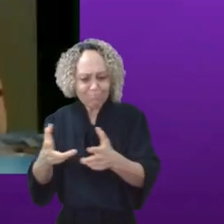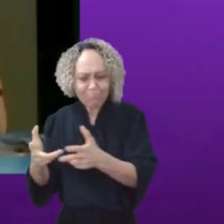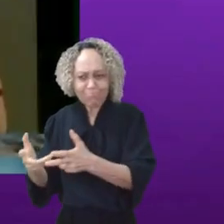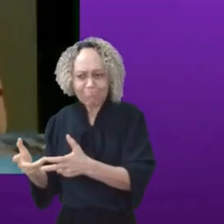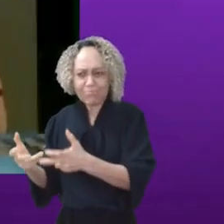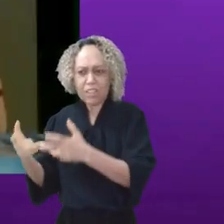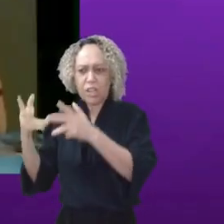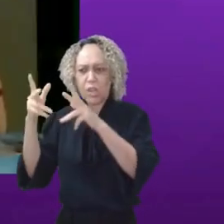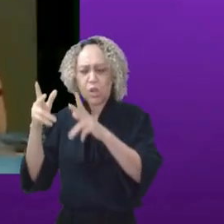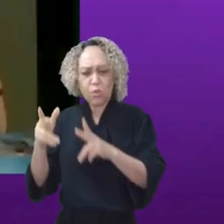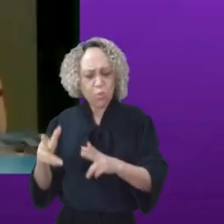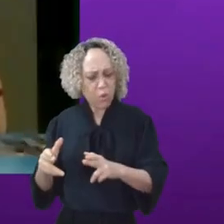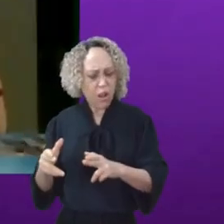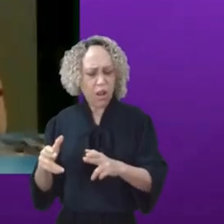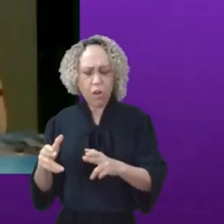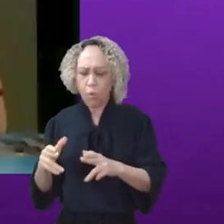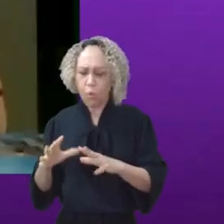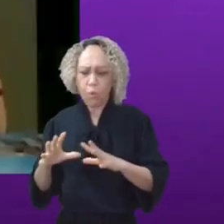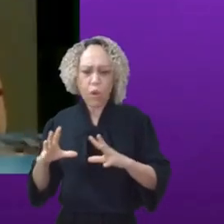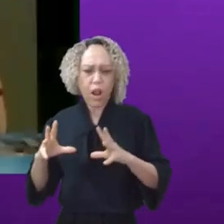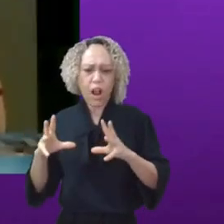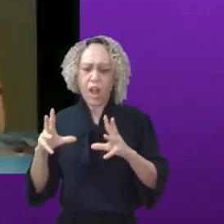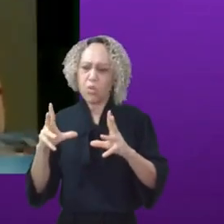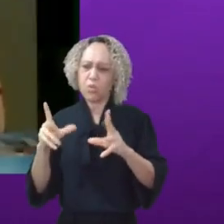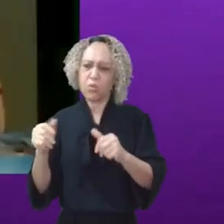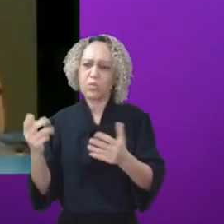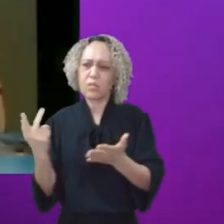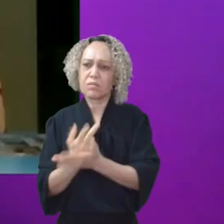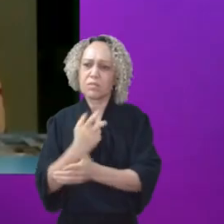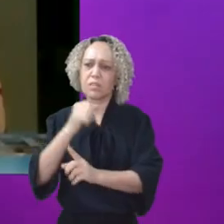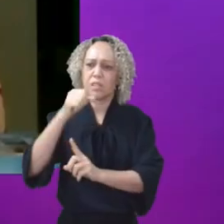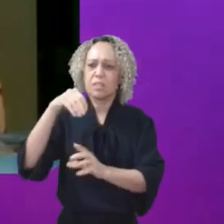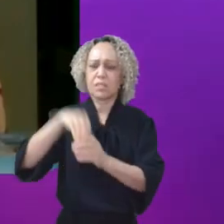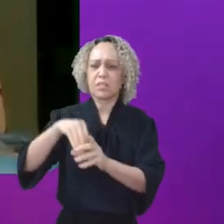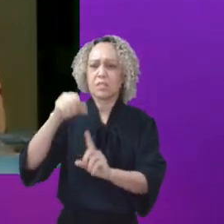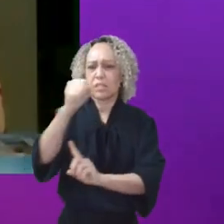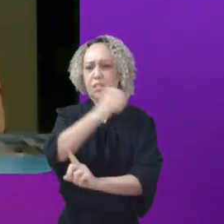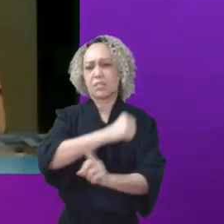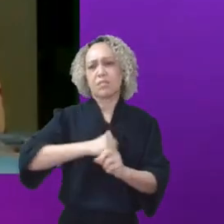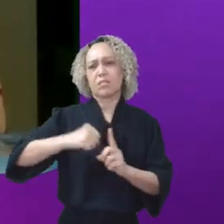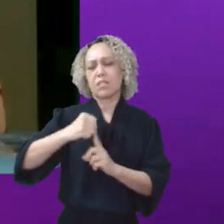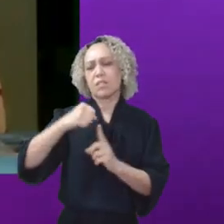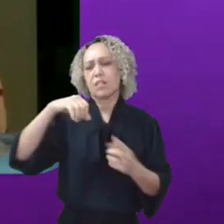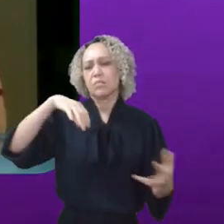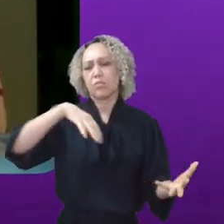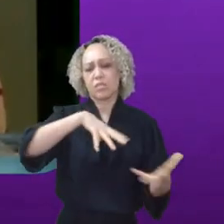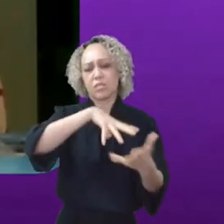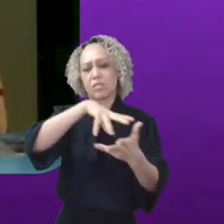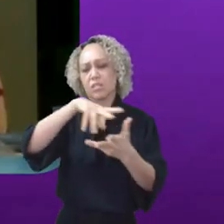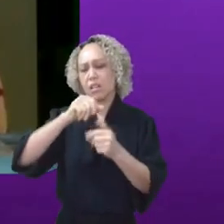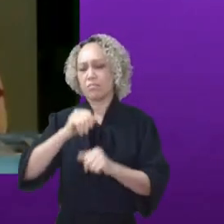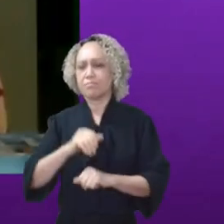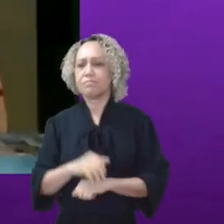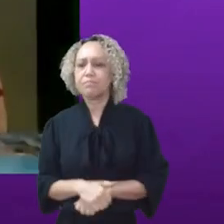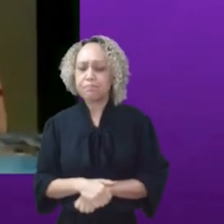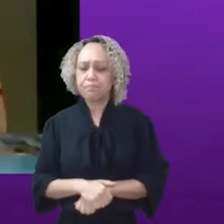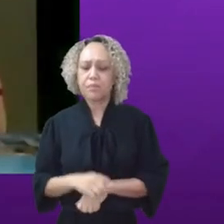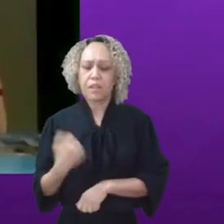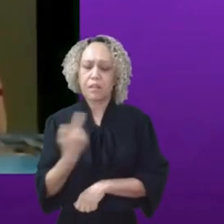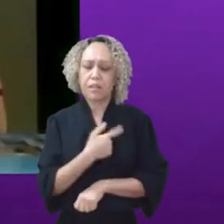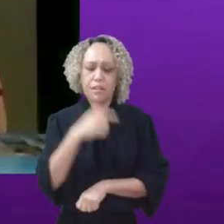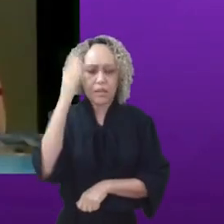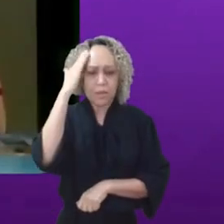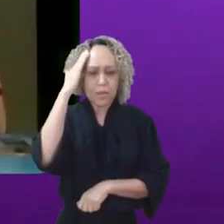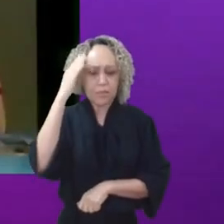mais complexos porque passa a sociedade mundial. E nós sabemos que nós estamos num momento em que